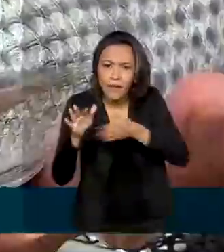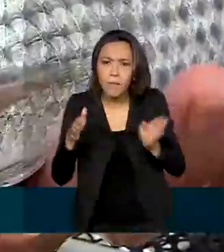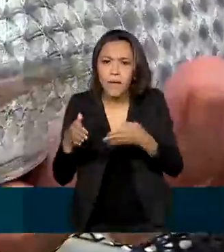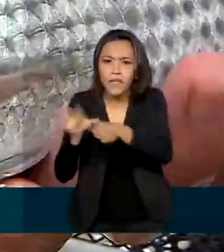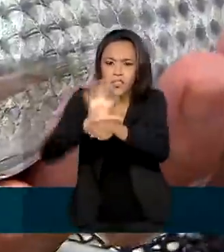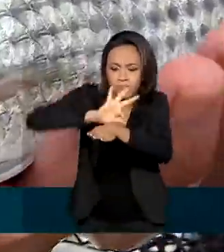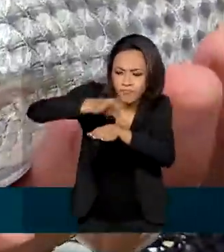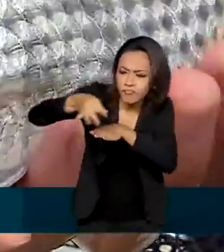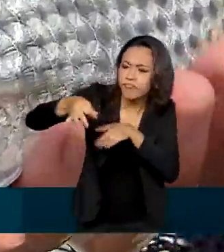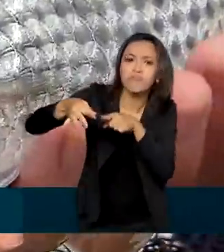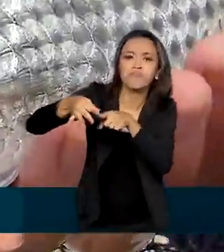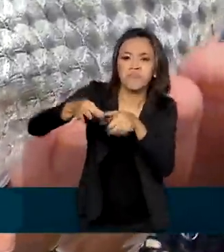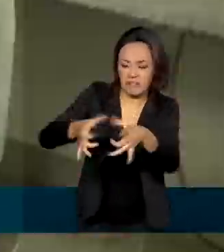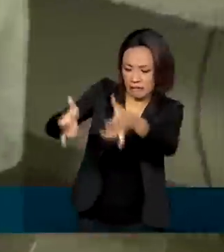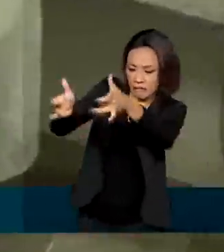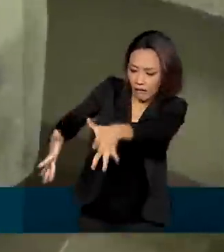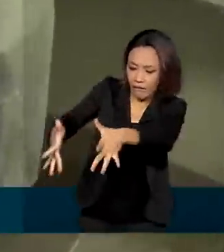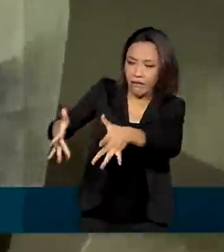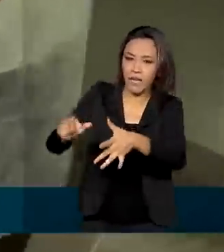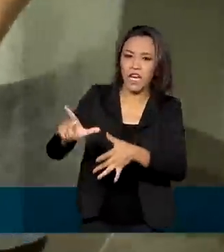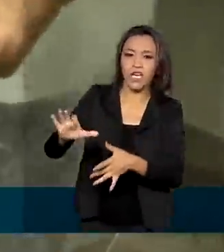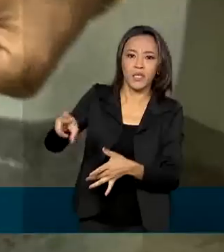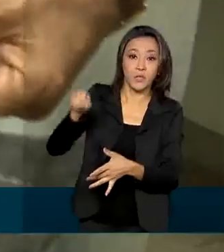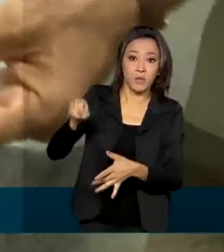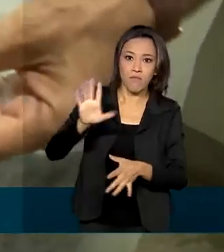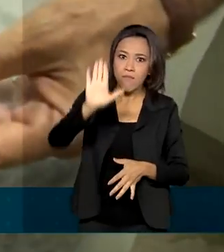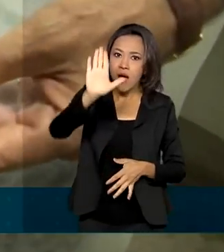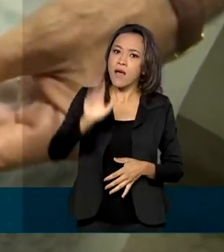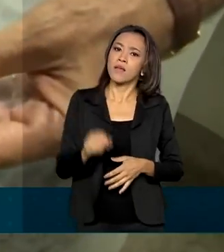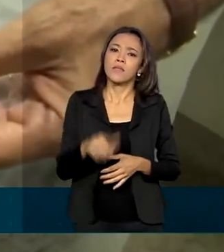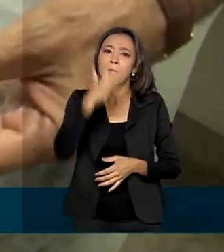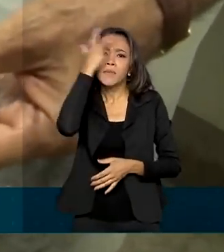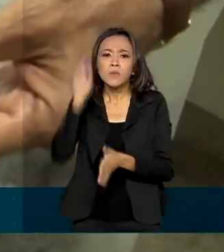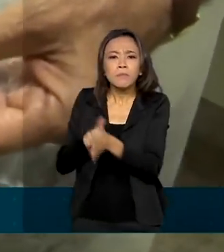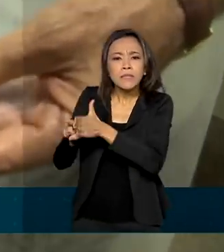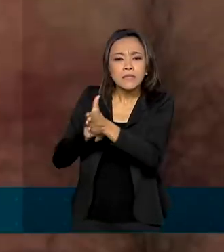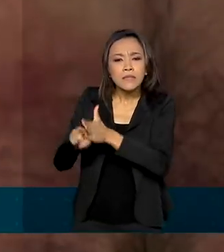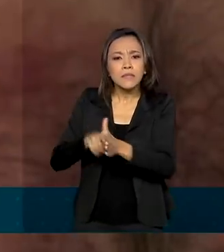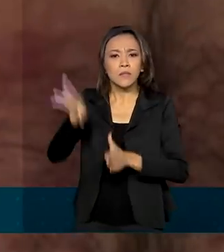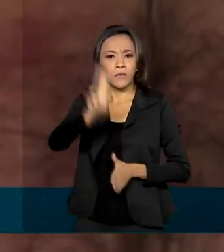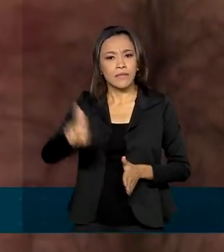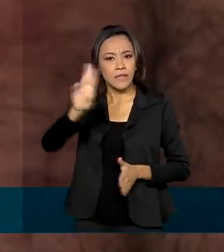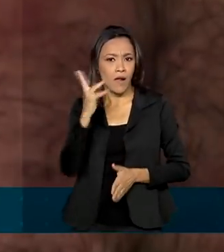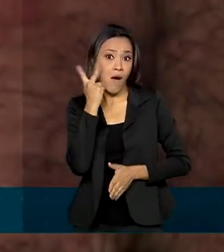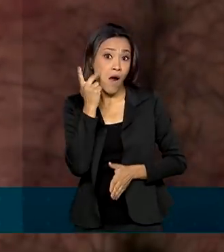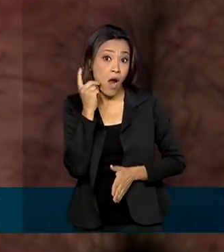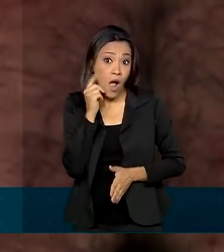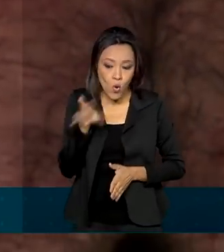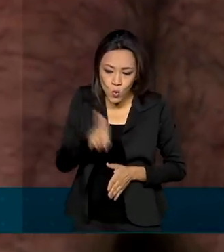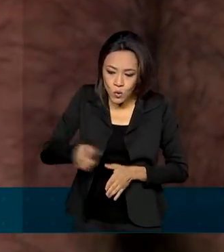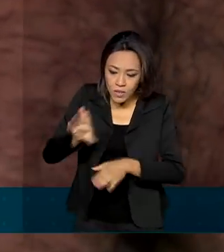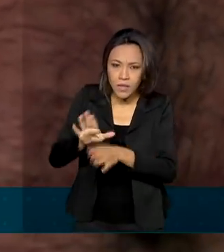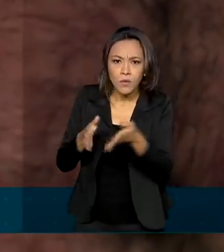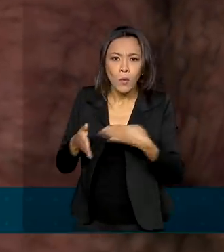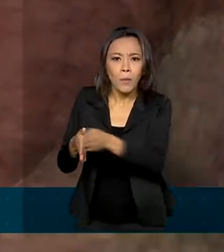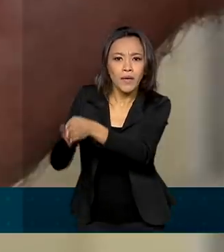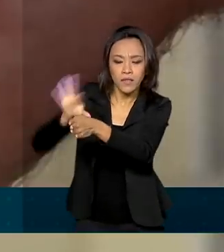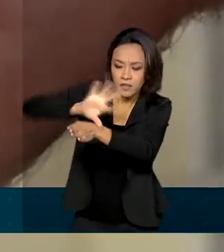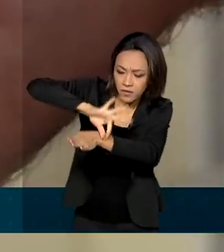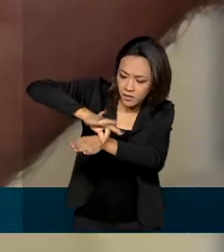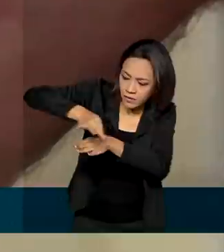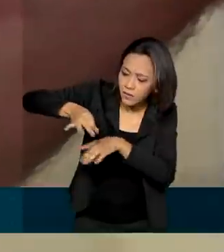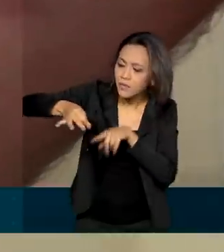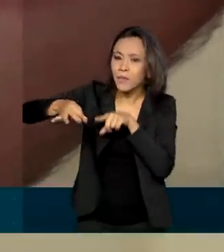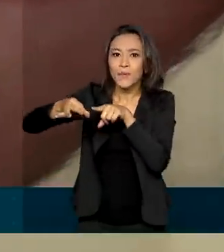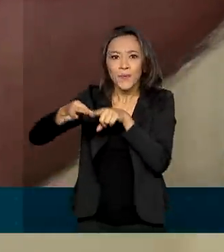vezes, vai parar no lixo. Mas pesquisadores da Universidade Federal do Ceará estão usando a pele da tilápia como